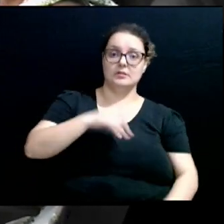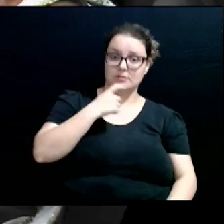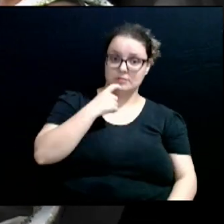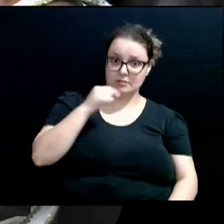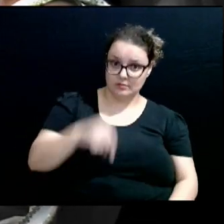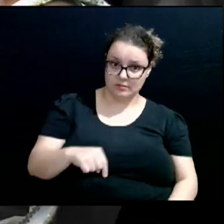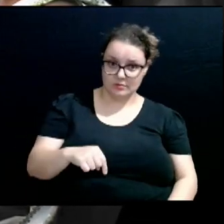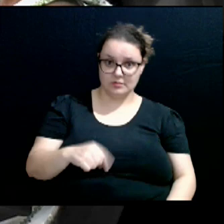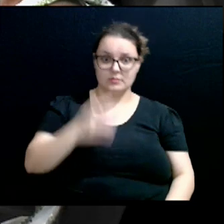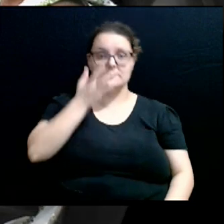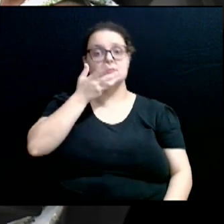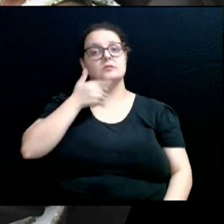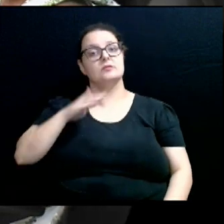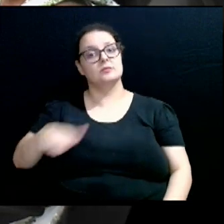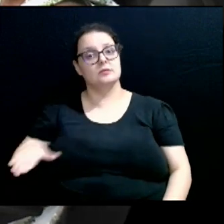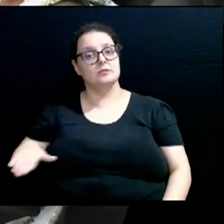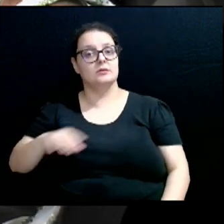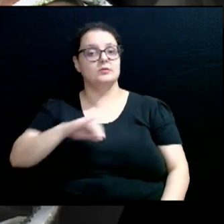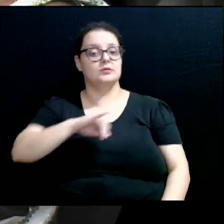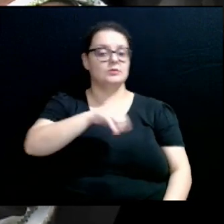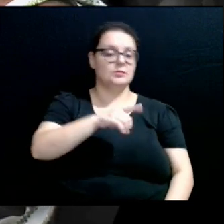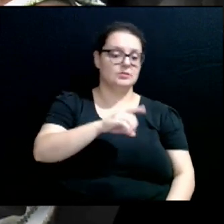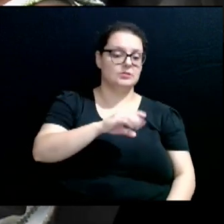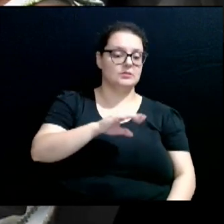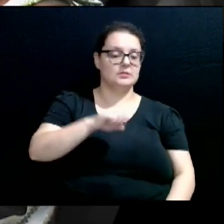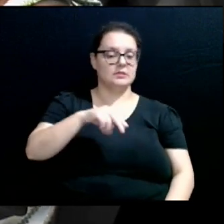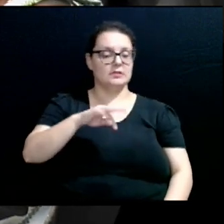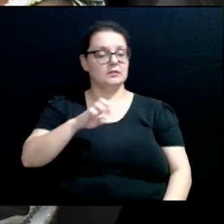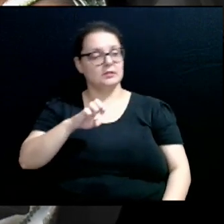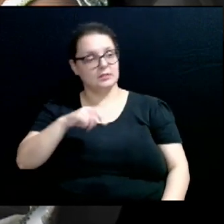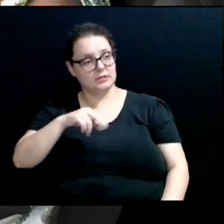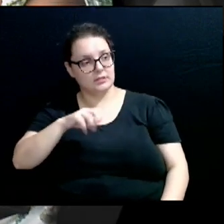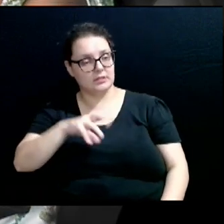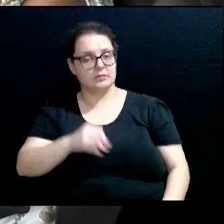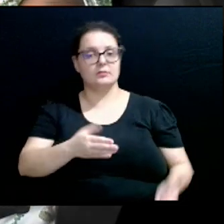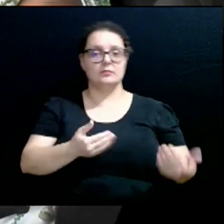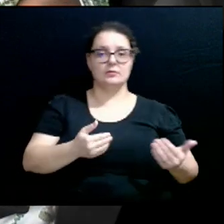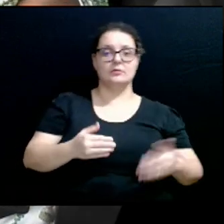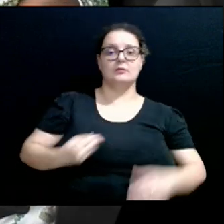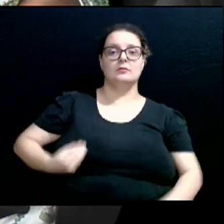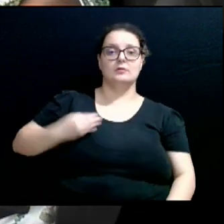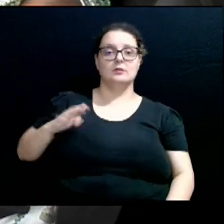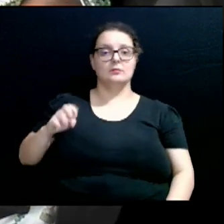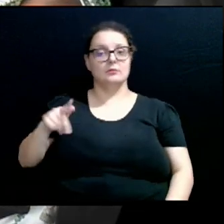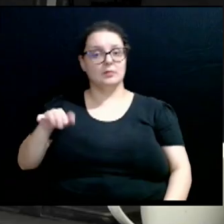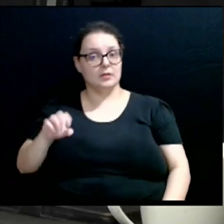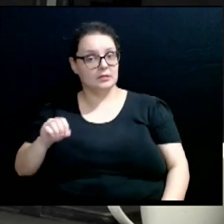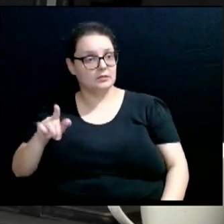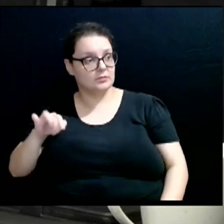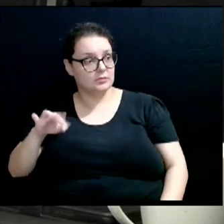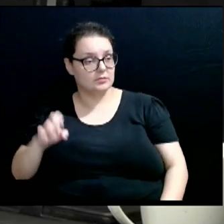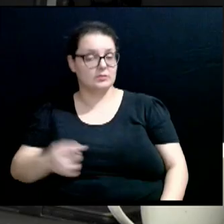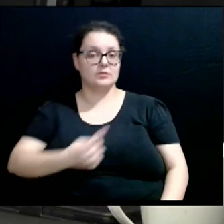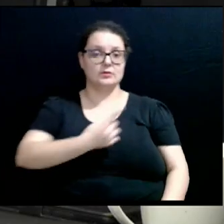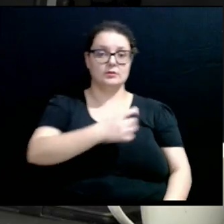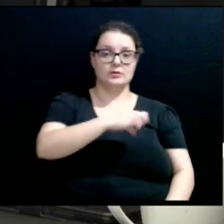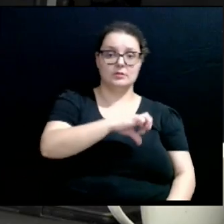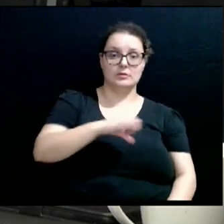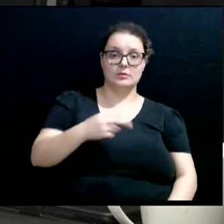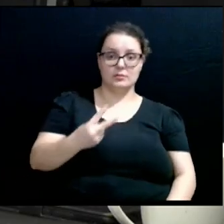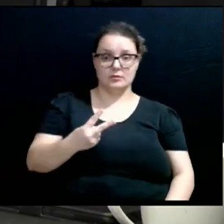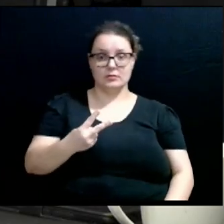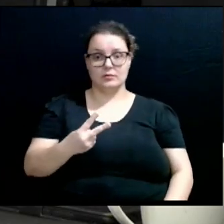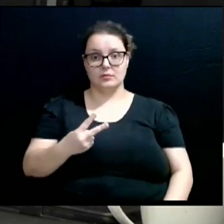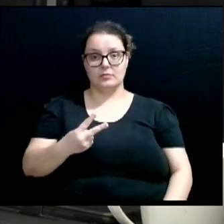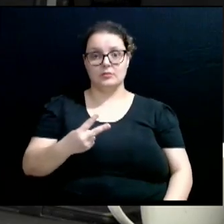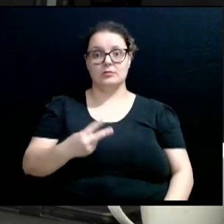infância no Jardim Centenário, viveu parte da juventude em Barão Geraldo. e desde 1992 reside no distrito